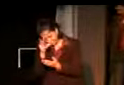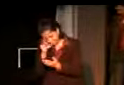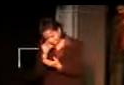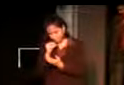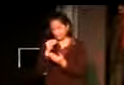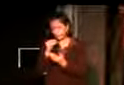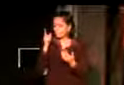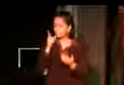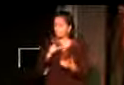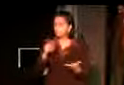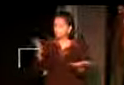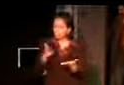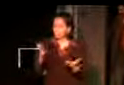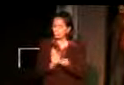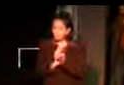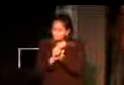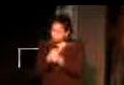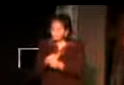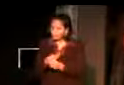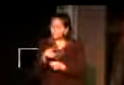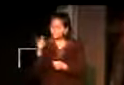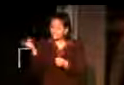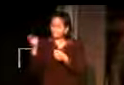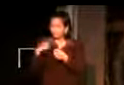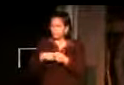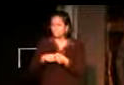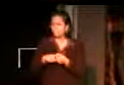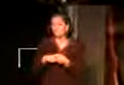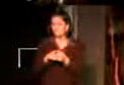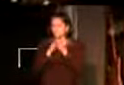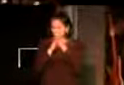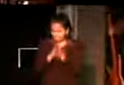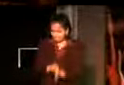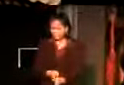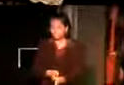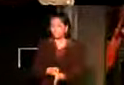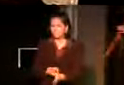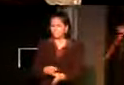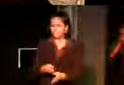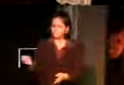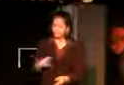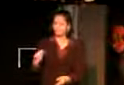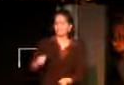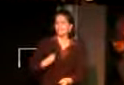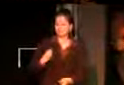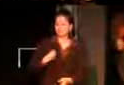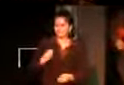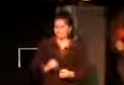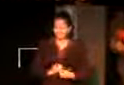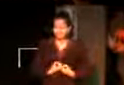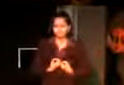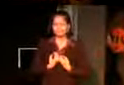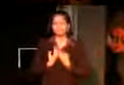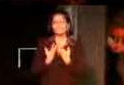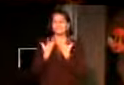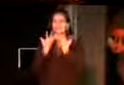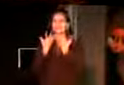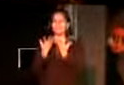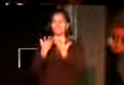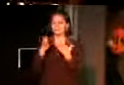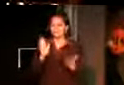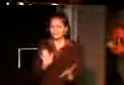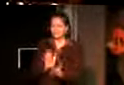e que essa noite possam ser feito gente nova de dentro para fora